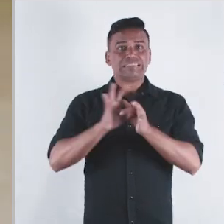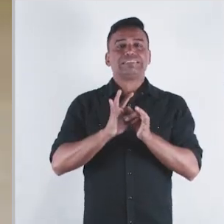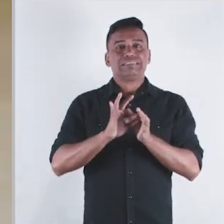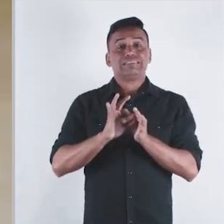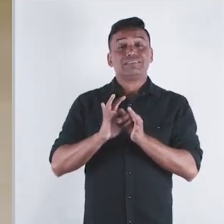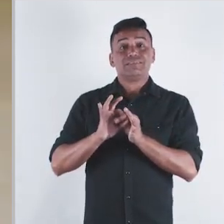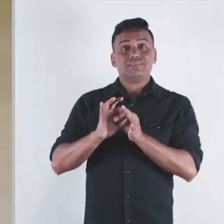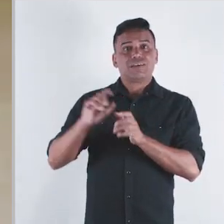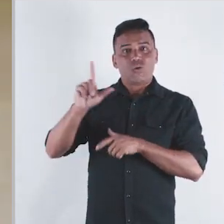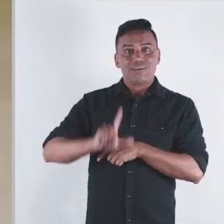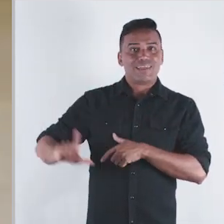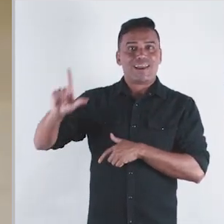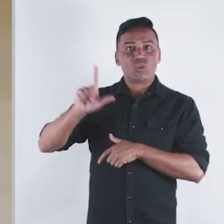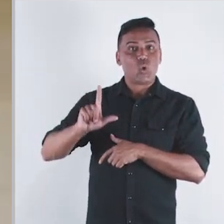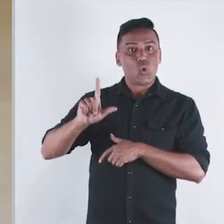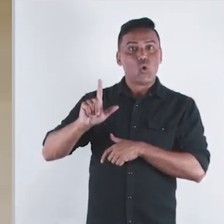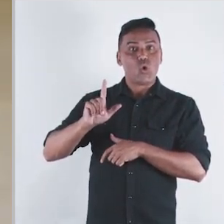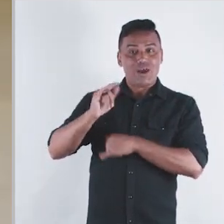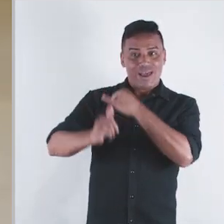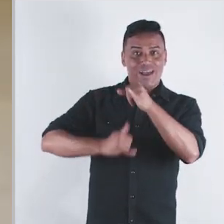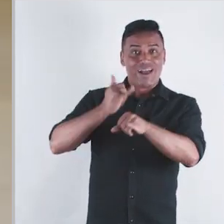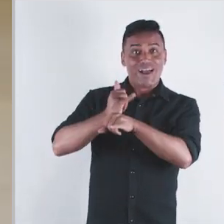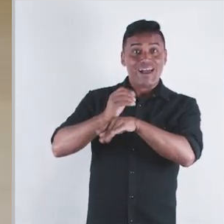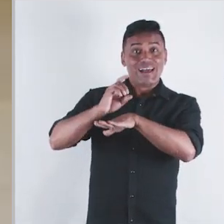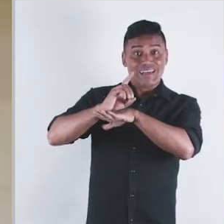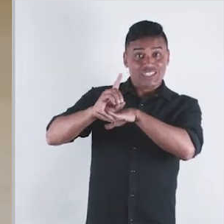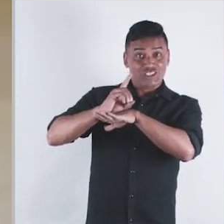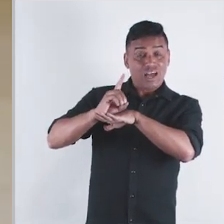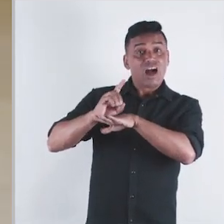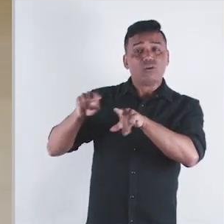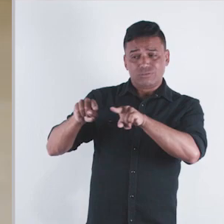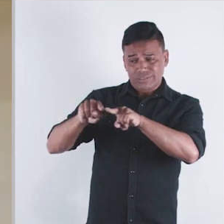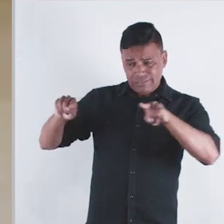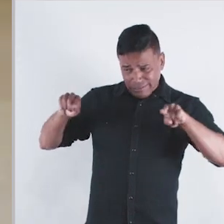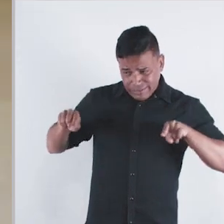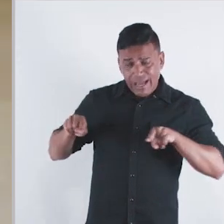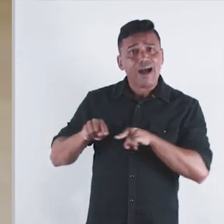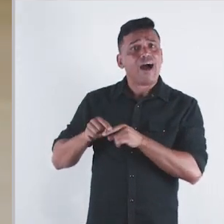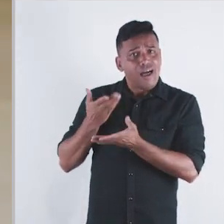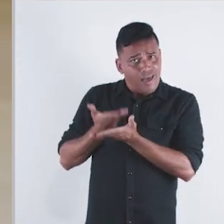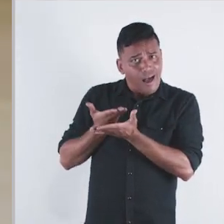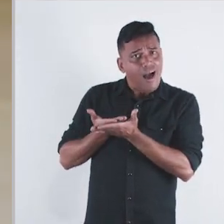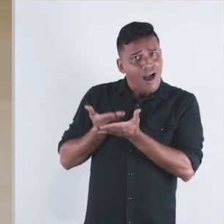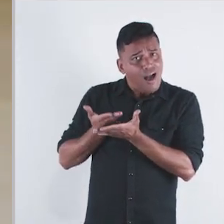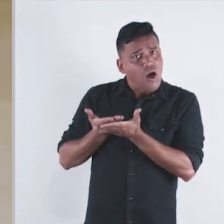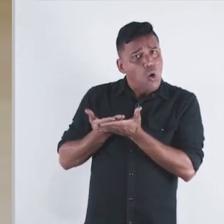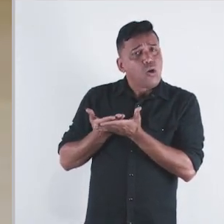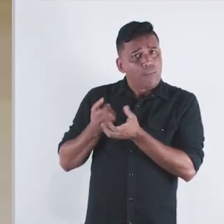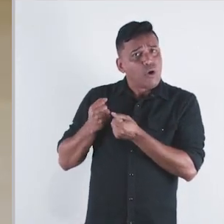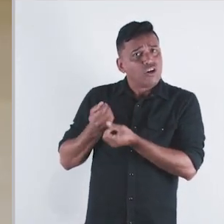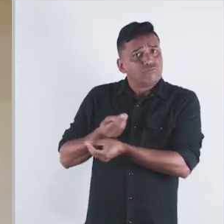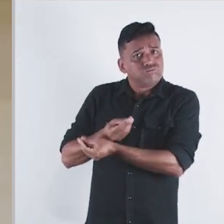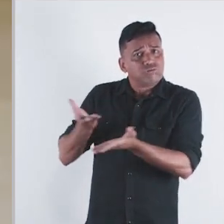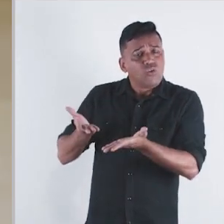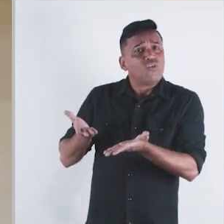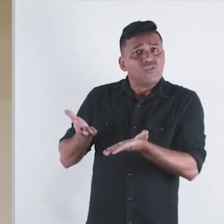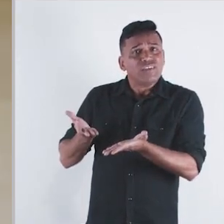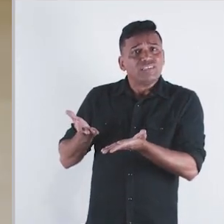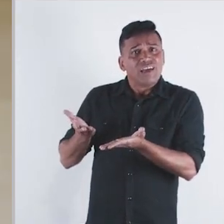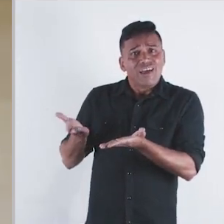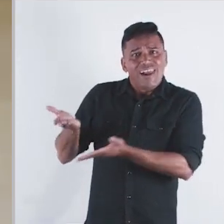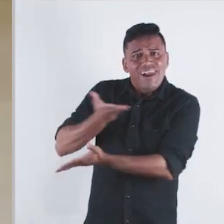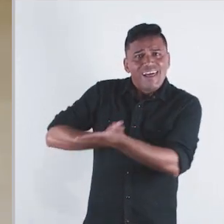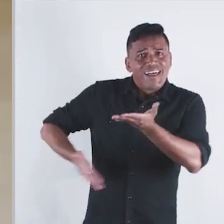digital, ela, em sala de aula, pode vir a propiciar a articulação